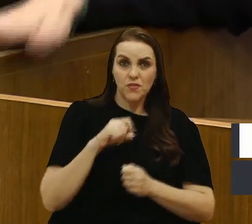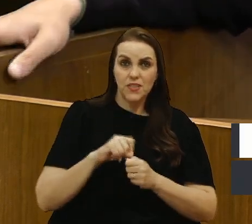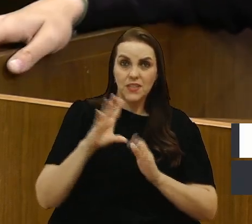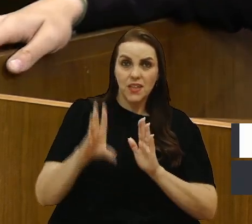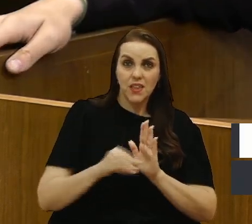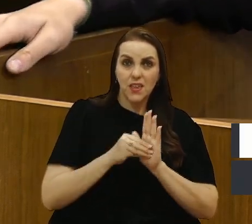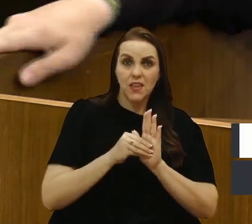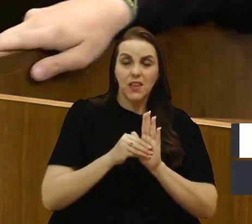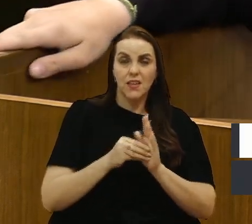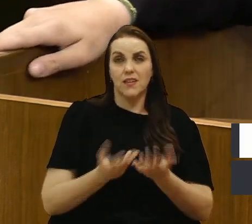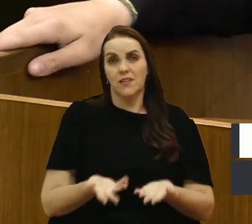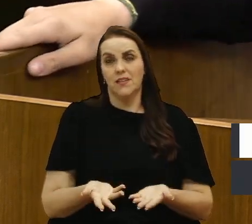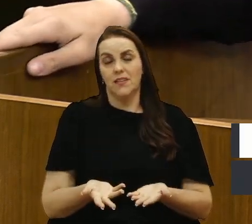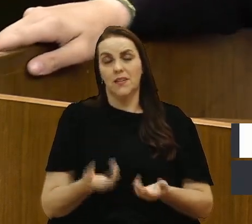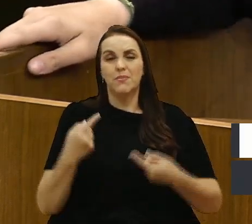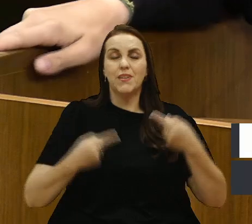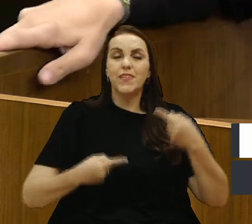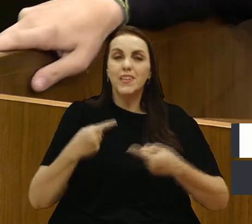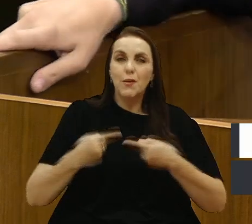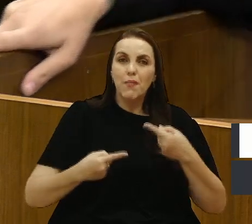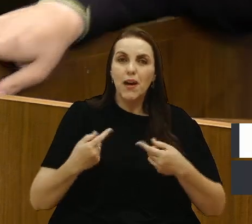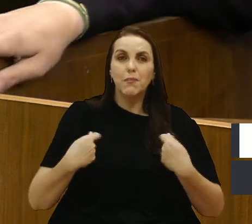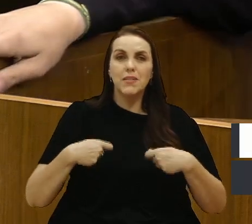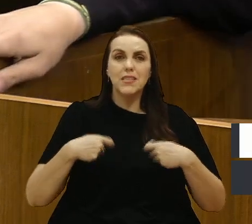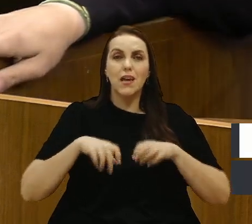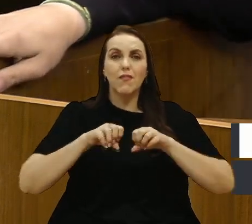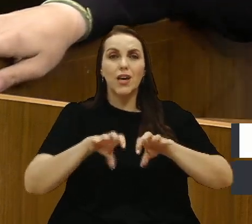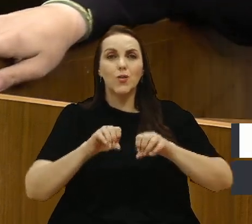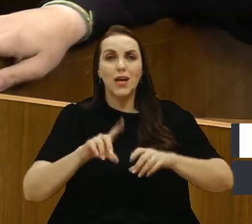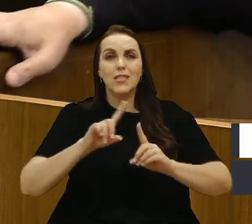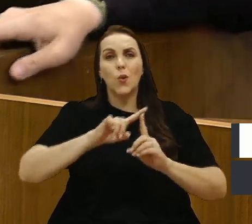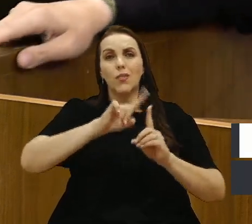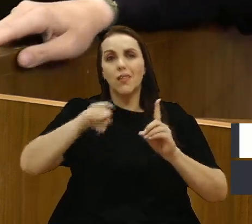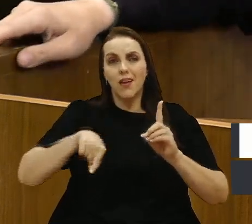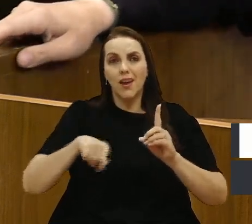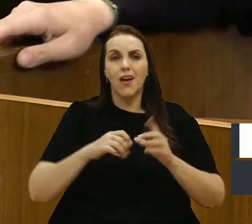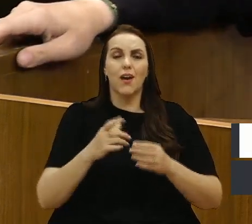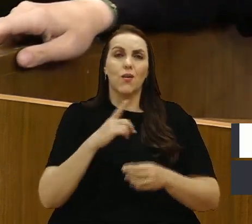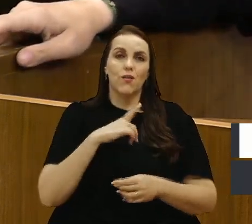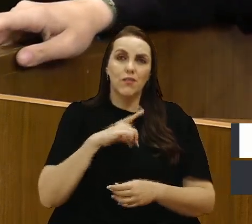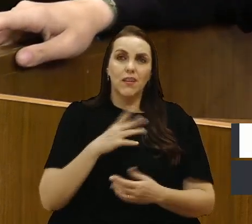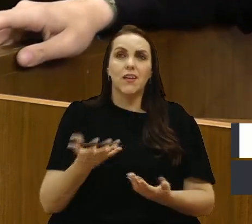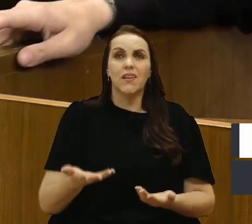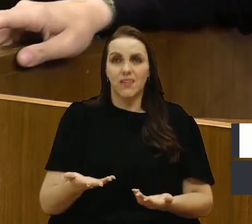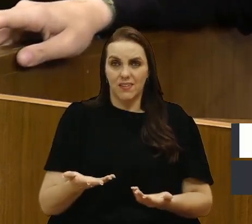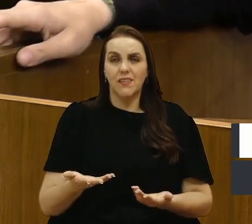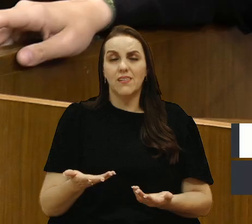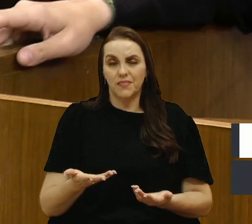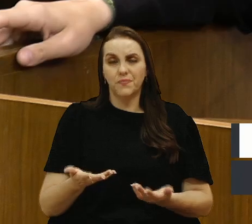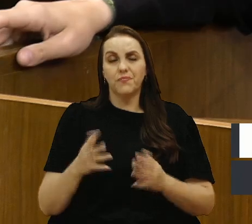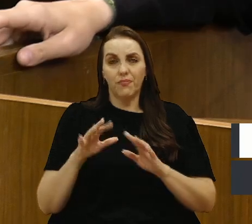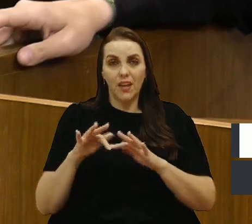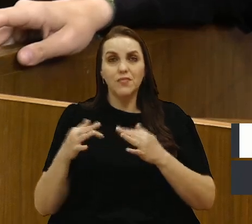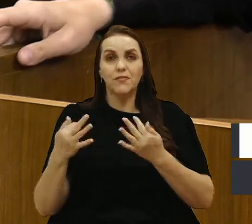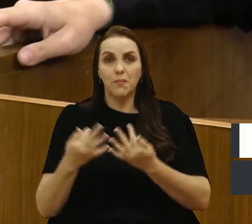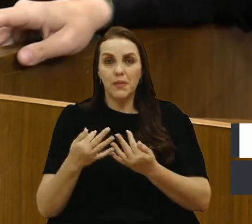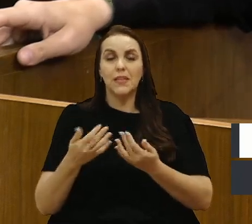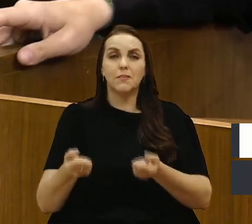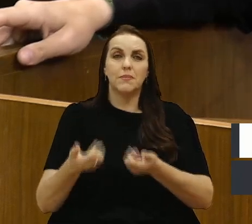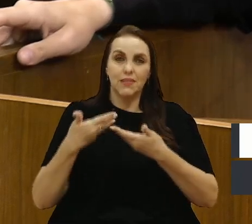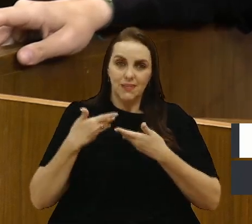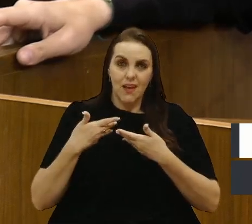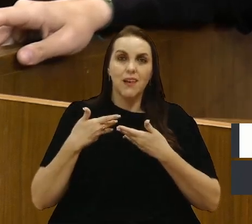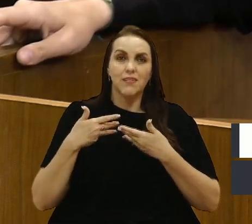A gente deveria estar debatendo sobre educação de tempo integral. Tem uma dor. Ultimamente, as famílias têm me trazido muito